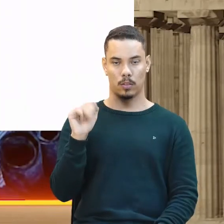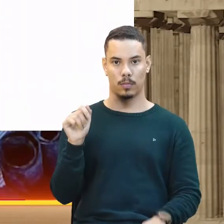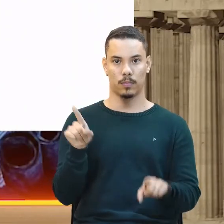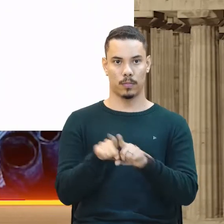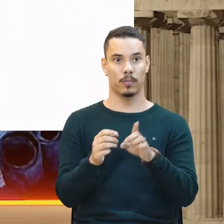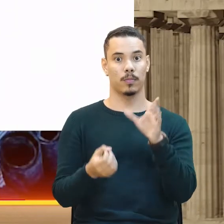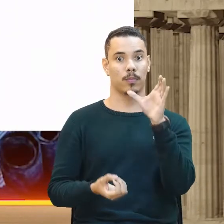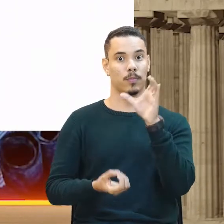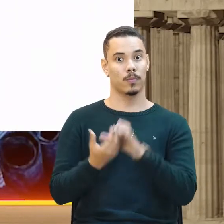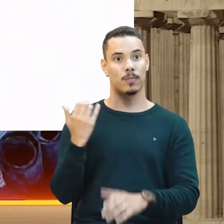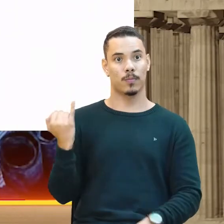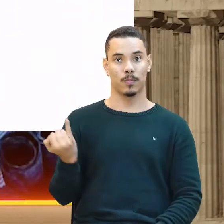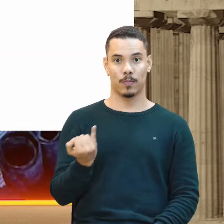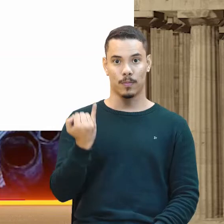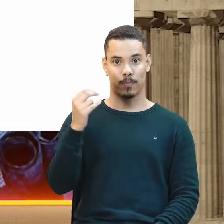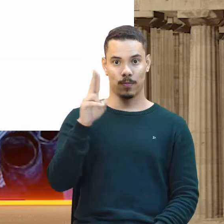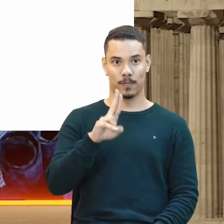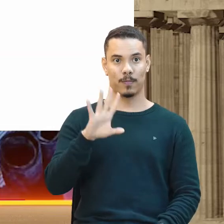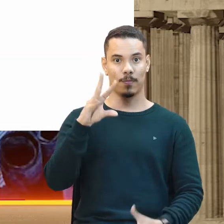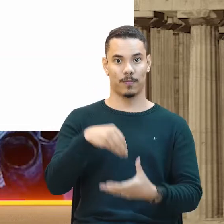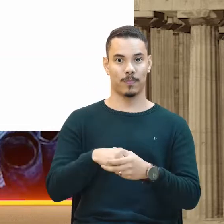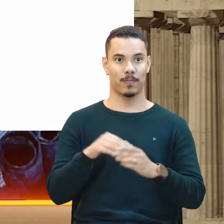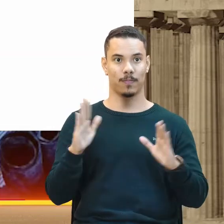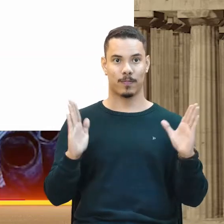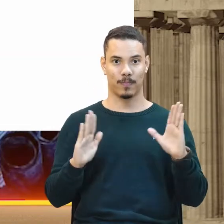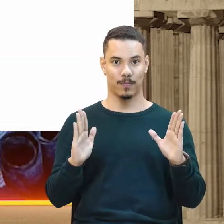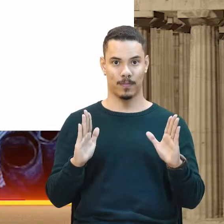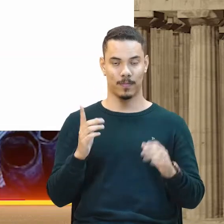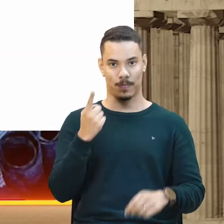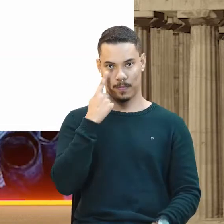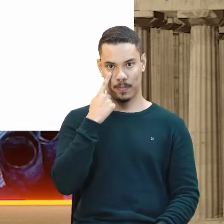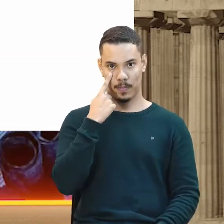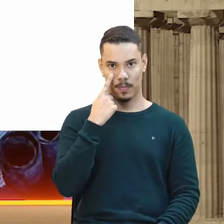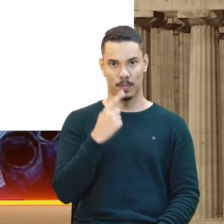importância das universidades naquela época. Vamos lá, então?